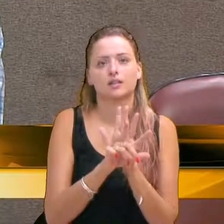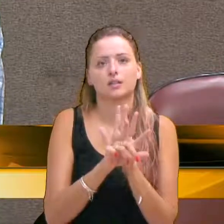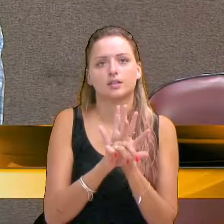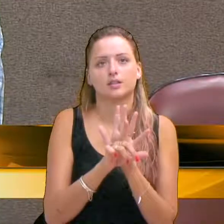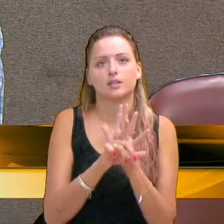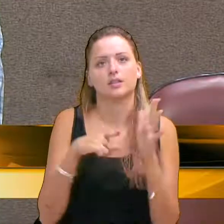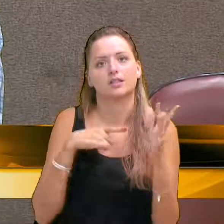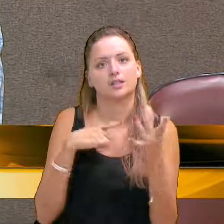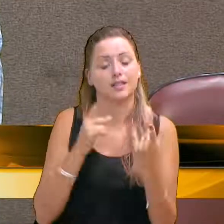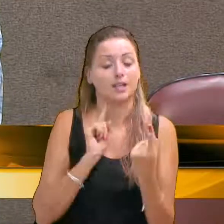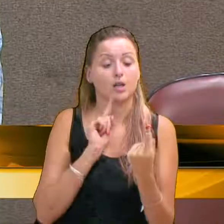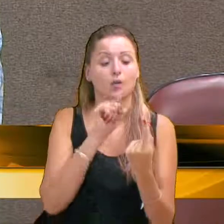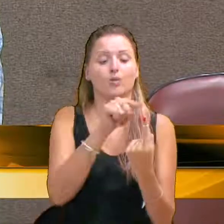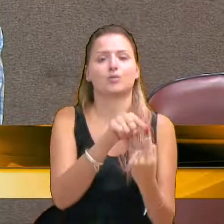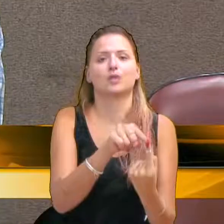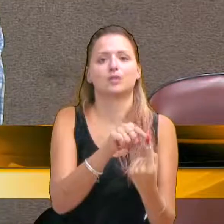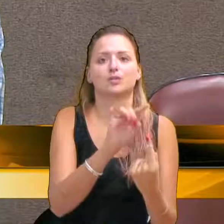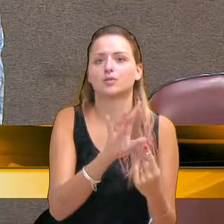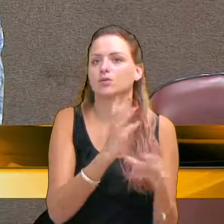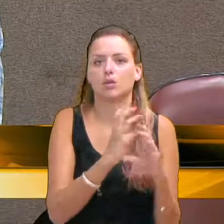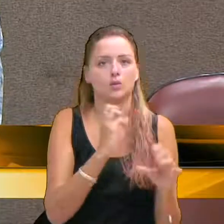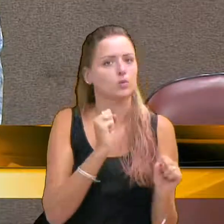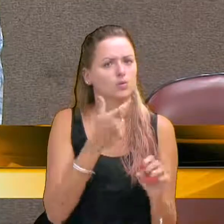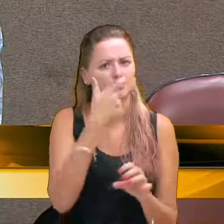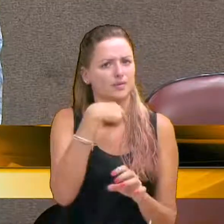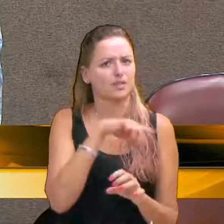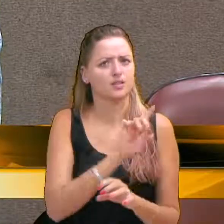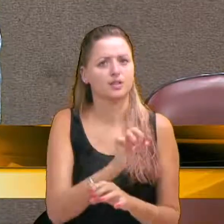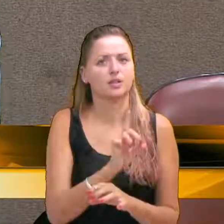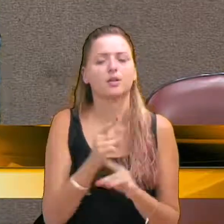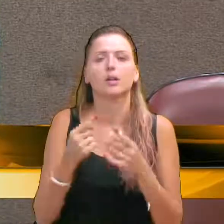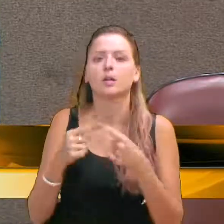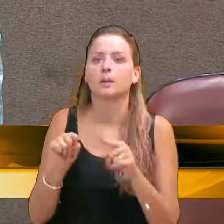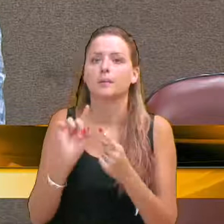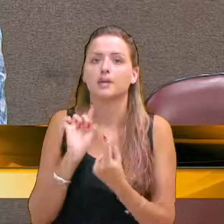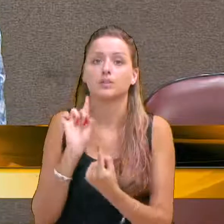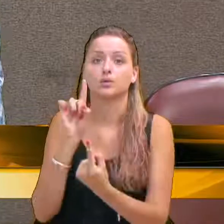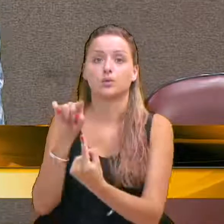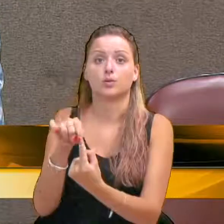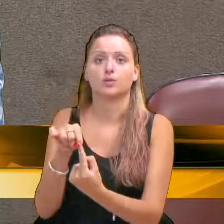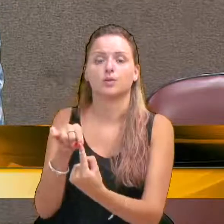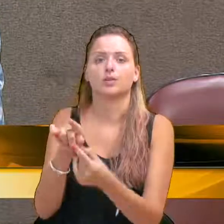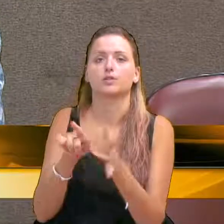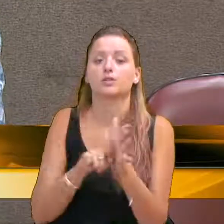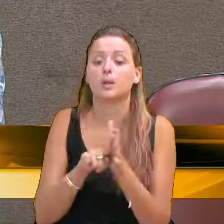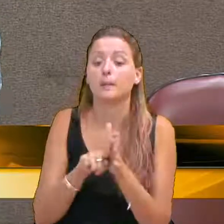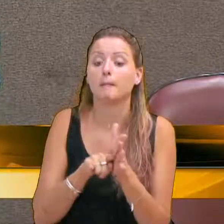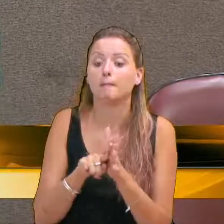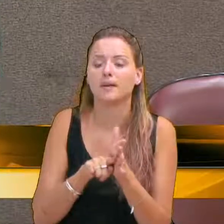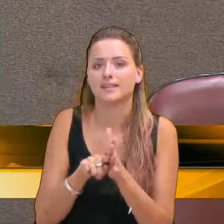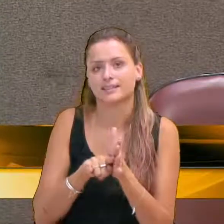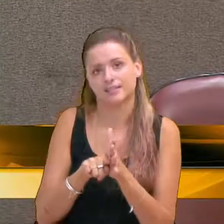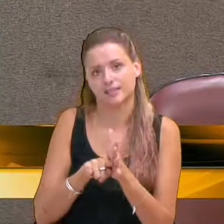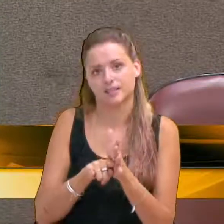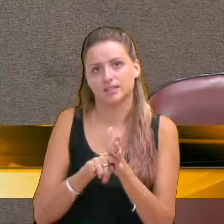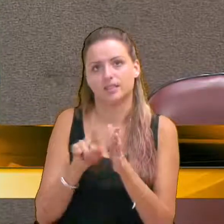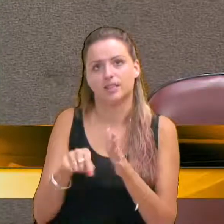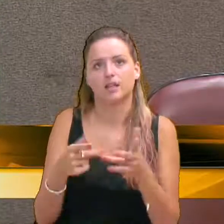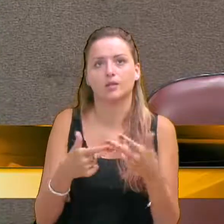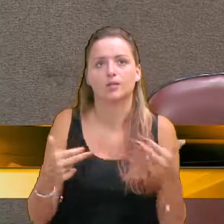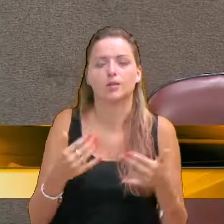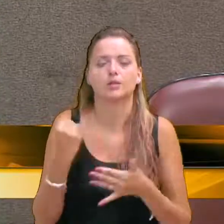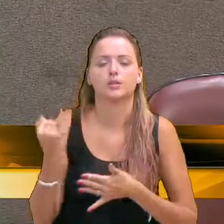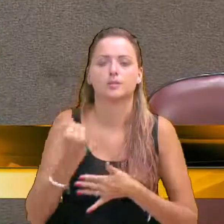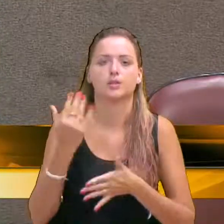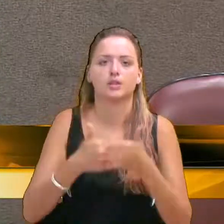como objetivo apenas uma arrecadação, mas ela tem um objetivo de uma pesquisa feita de que isso aqui é importante